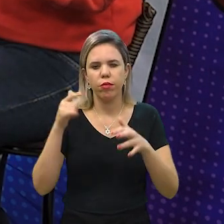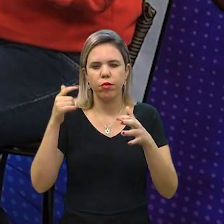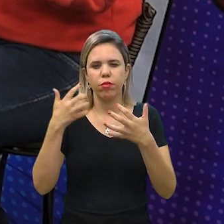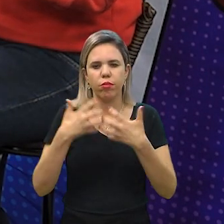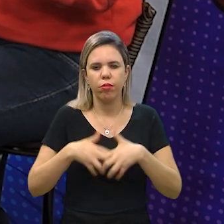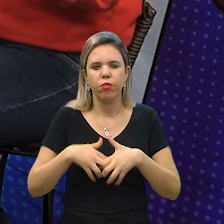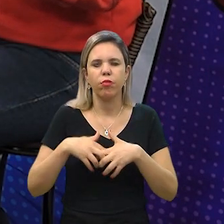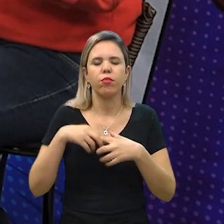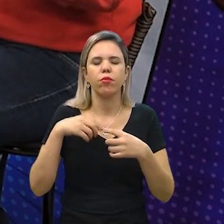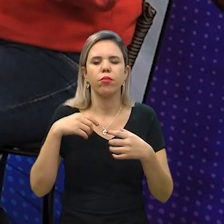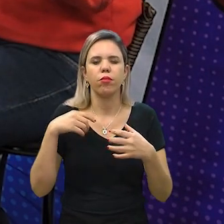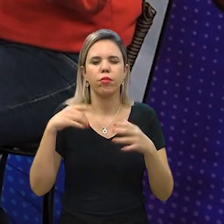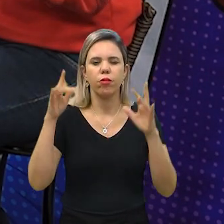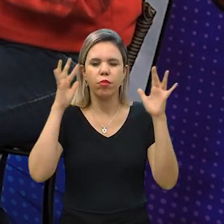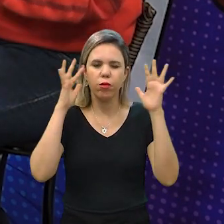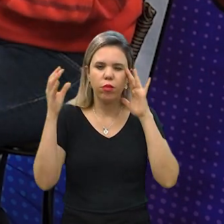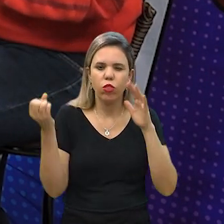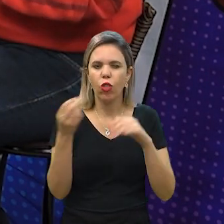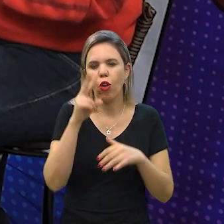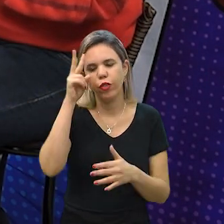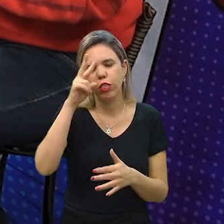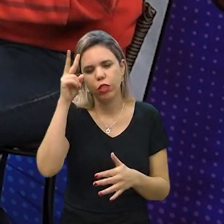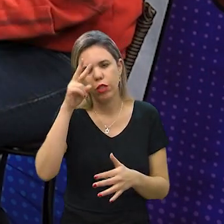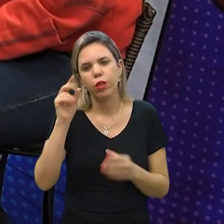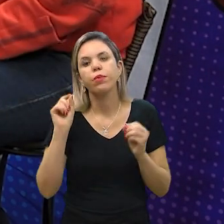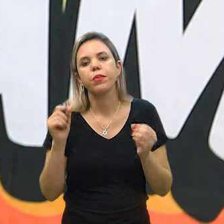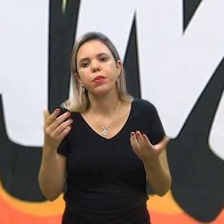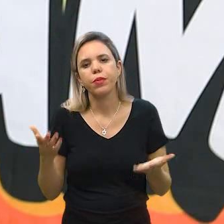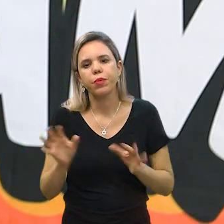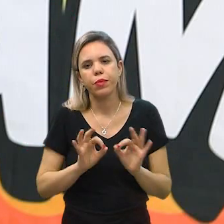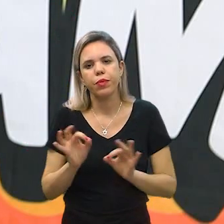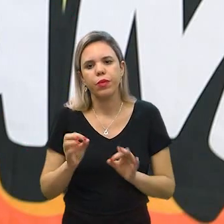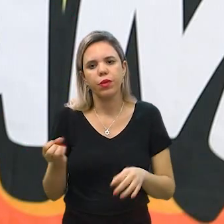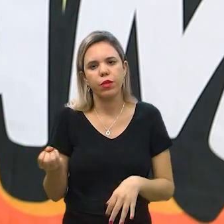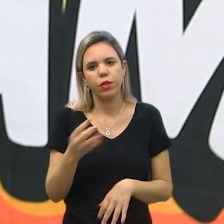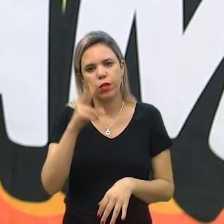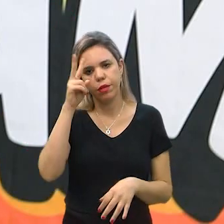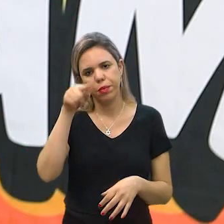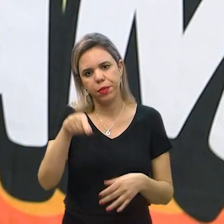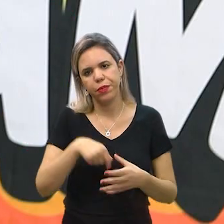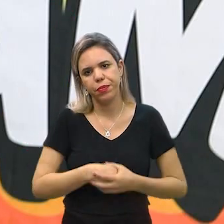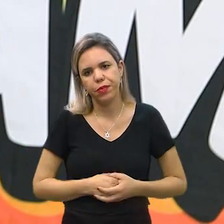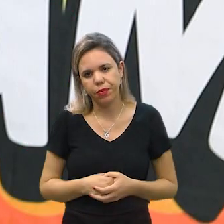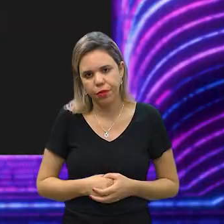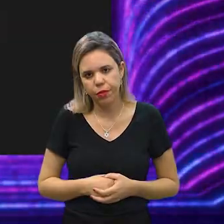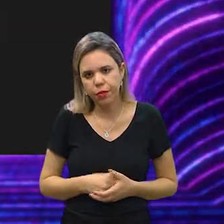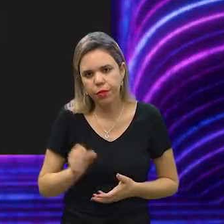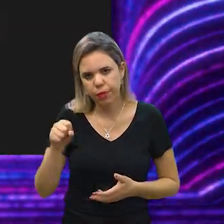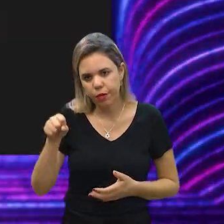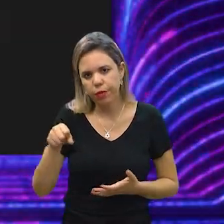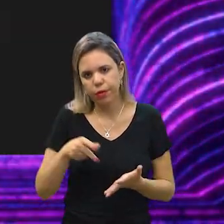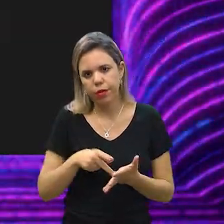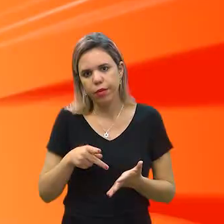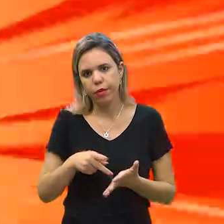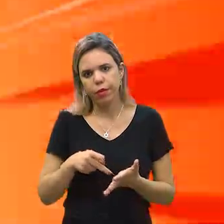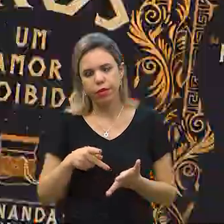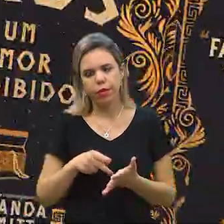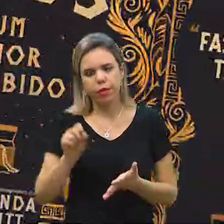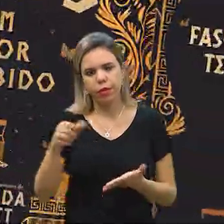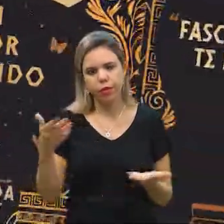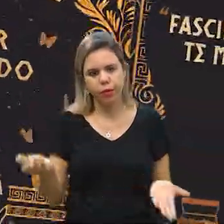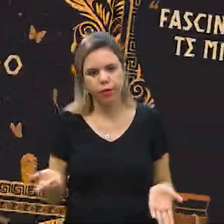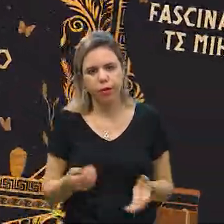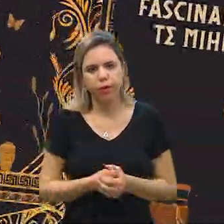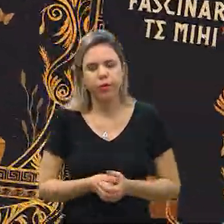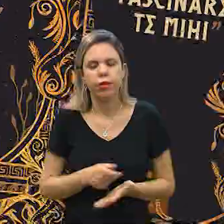turbilhando, cheio de novas histórias, né? Tá preparando novas histórias? Sim, eu tô